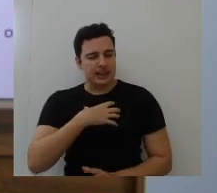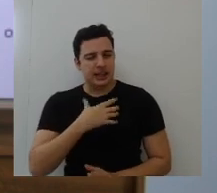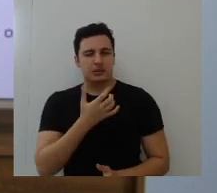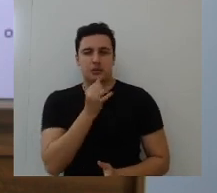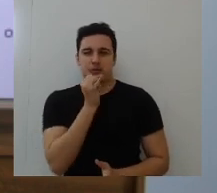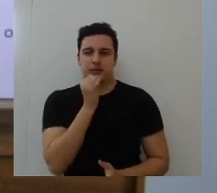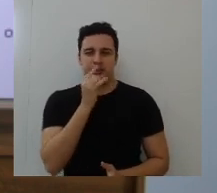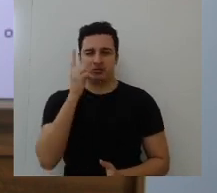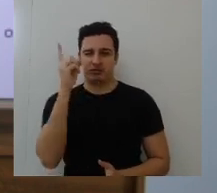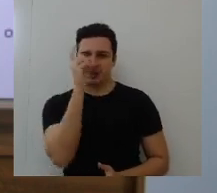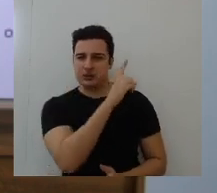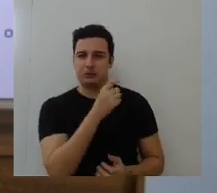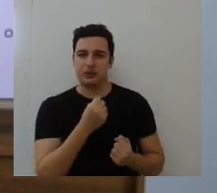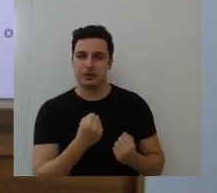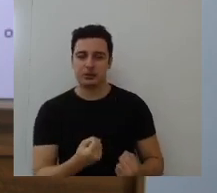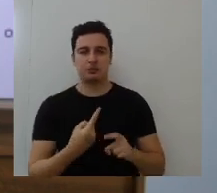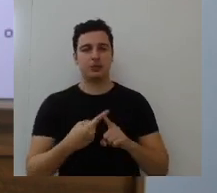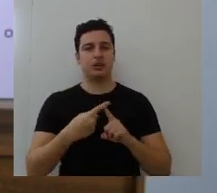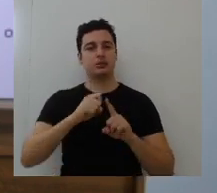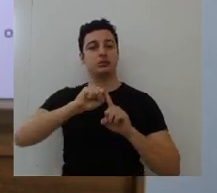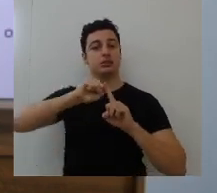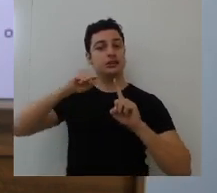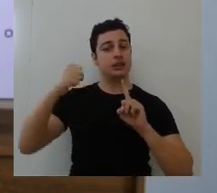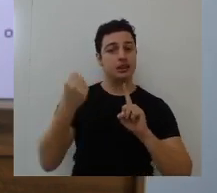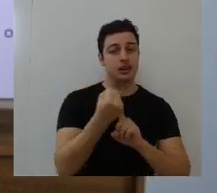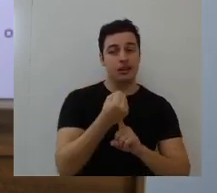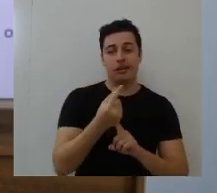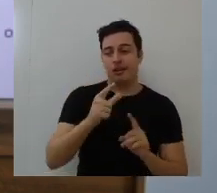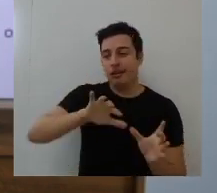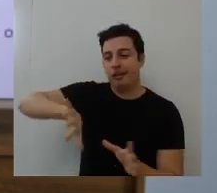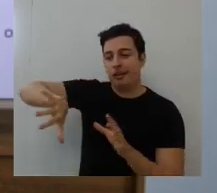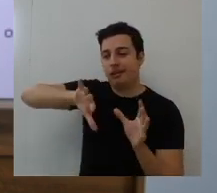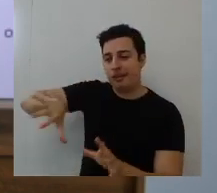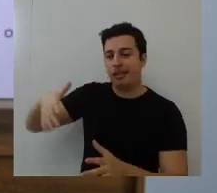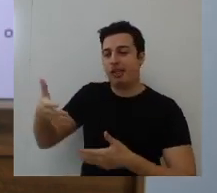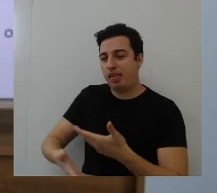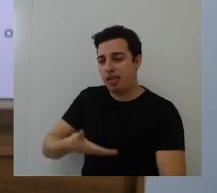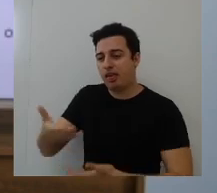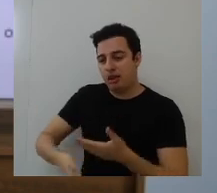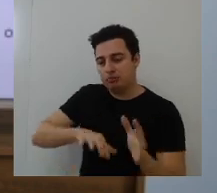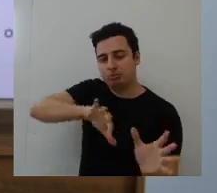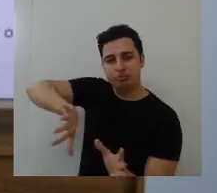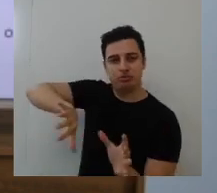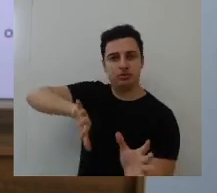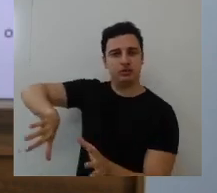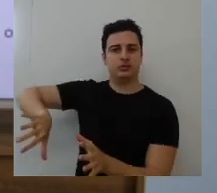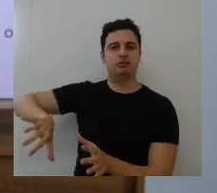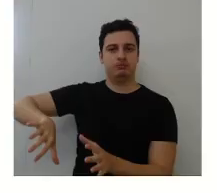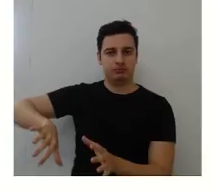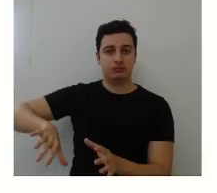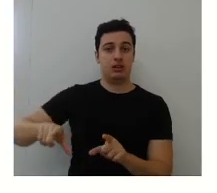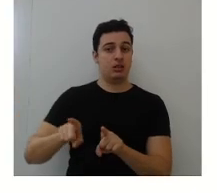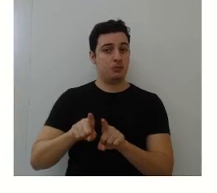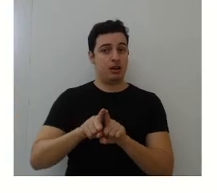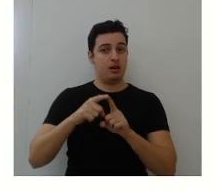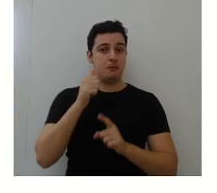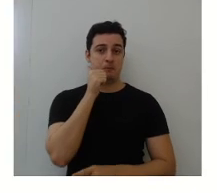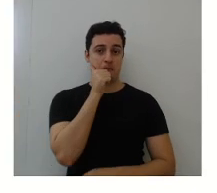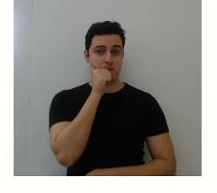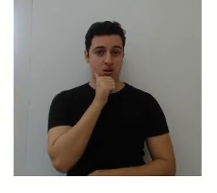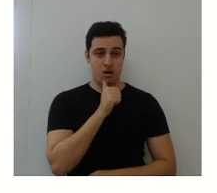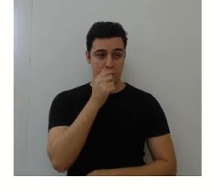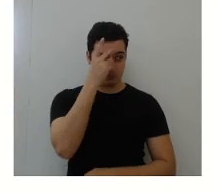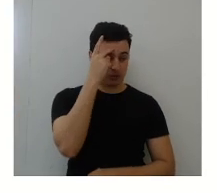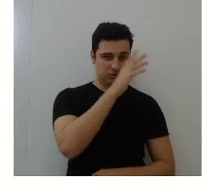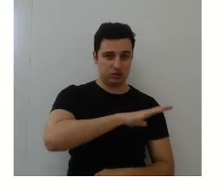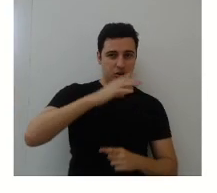quê? Porque a própria sociedade coloca ela de lado. Não é? E também a questão da violência contra a mulher em todos os